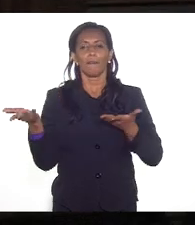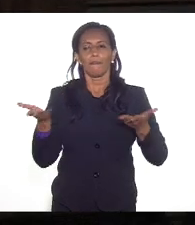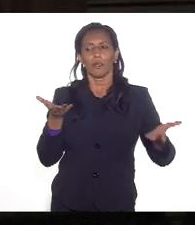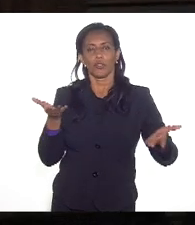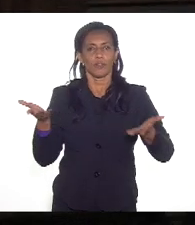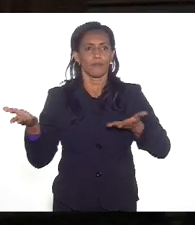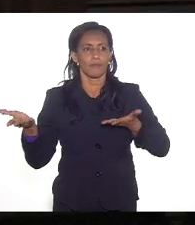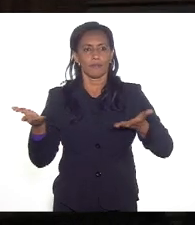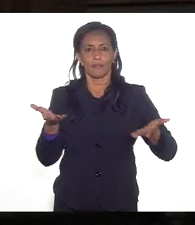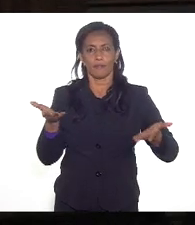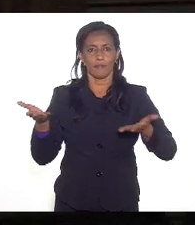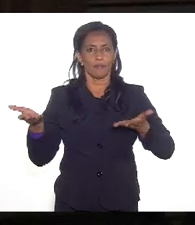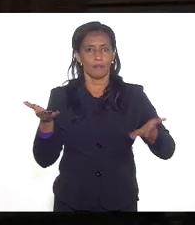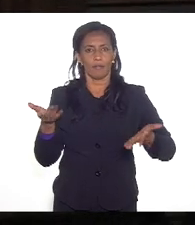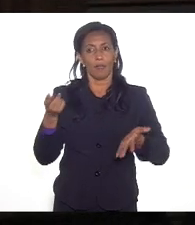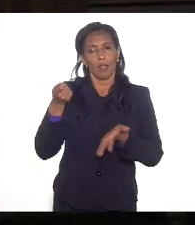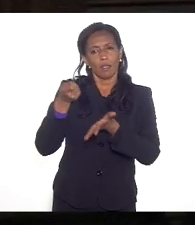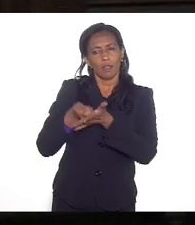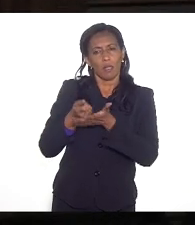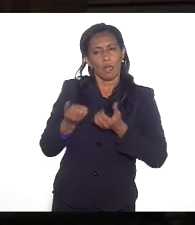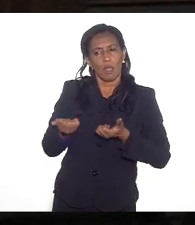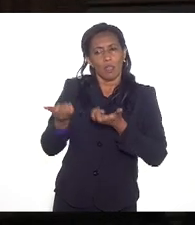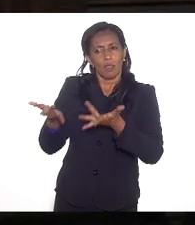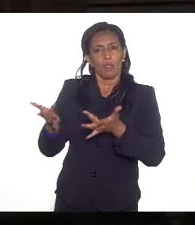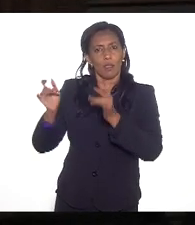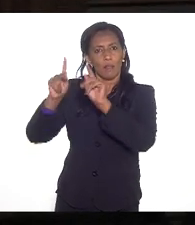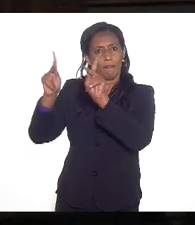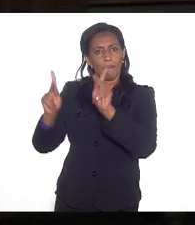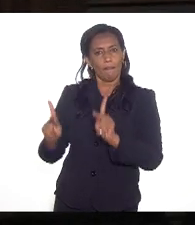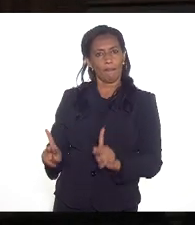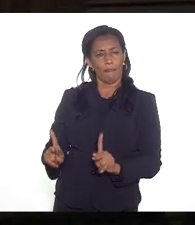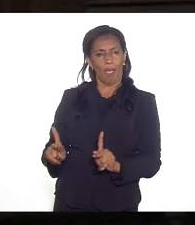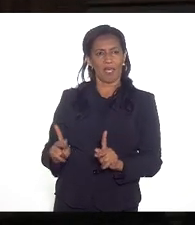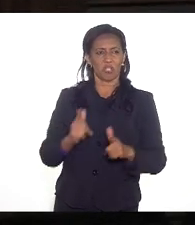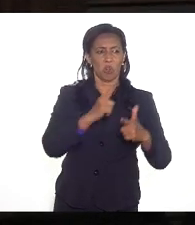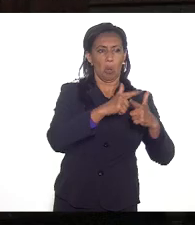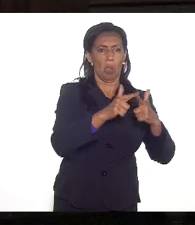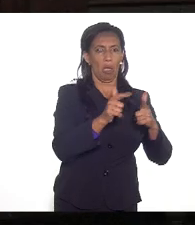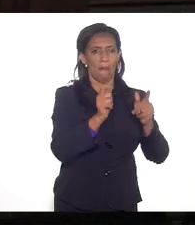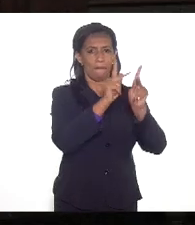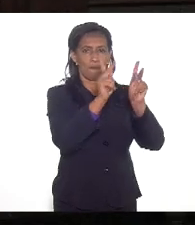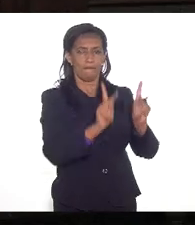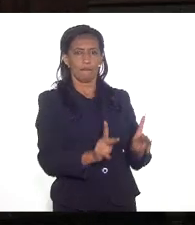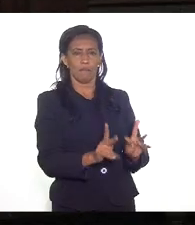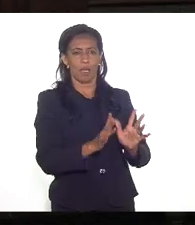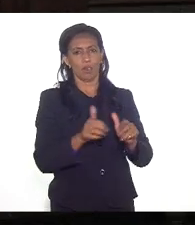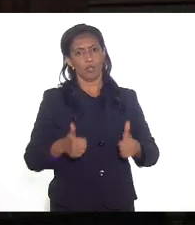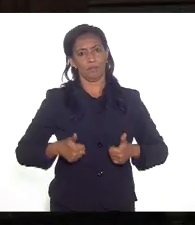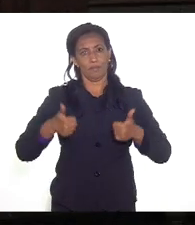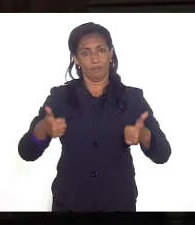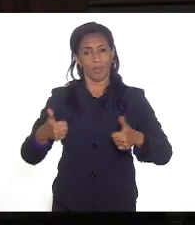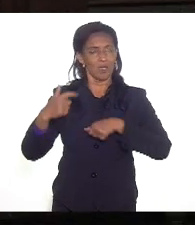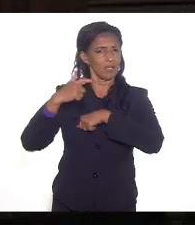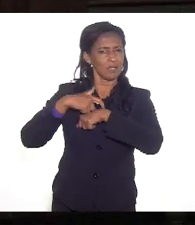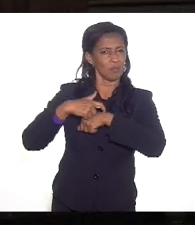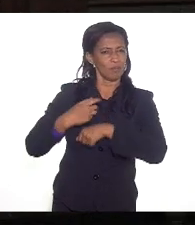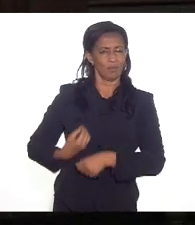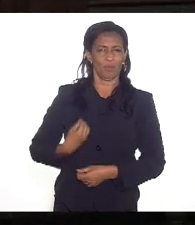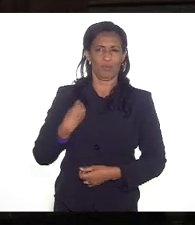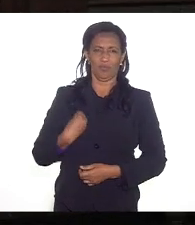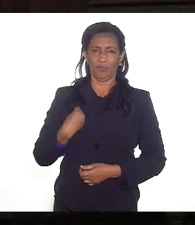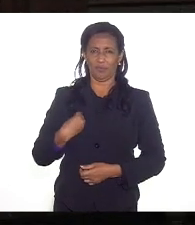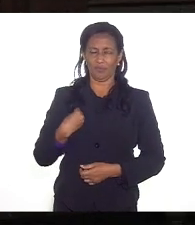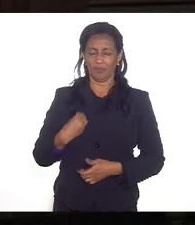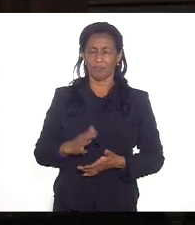mediação porque a tentar fazer guardar os conflitos Então esse momento que nós vemos